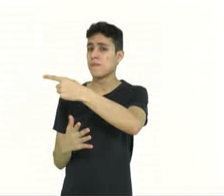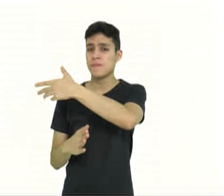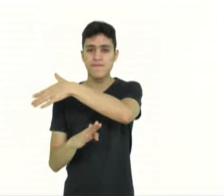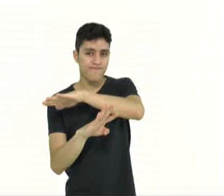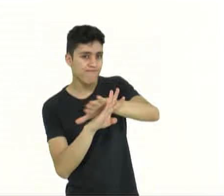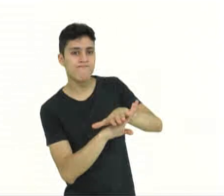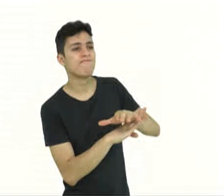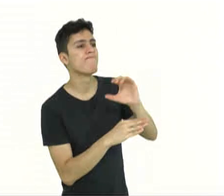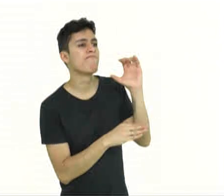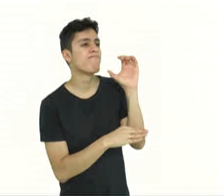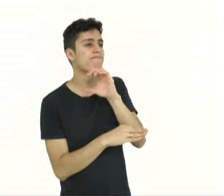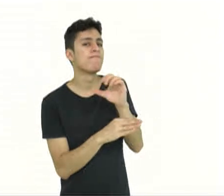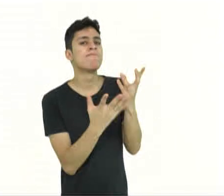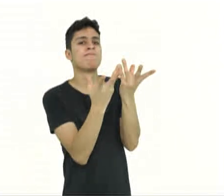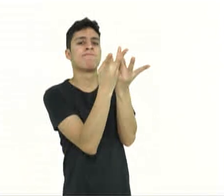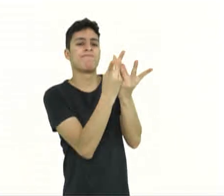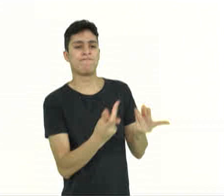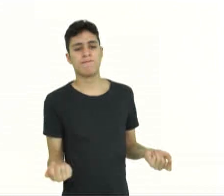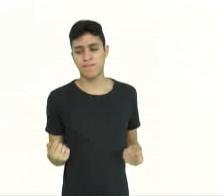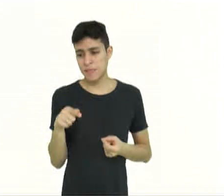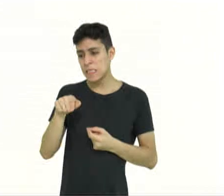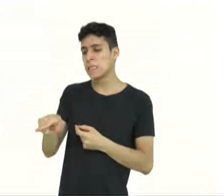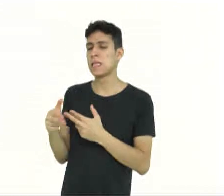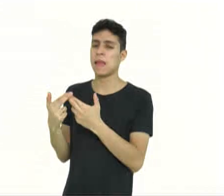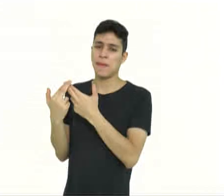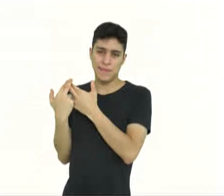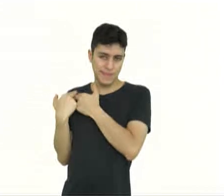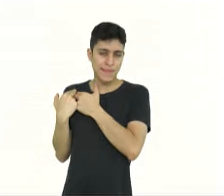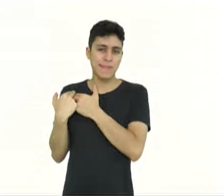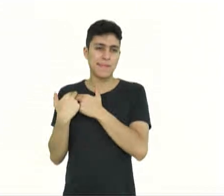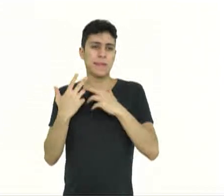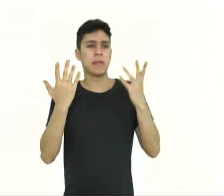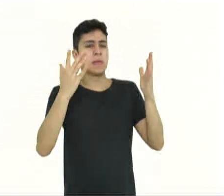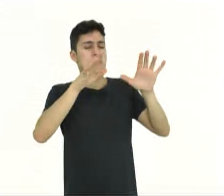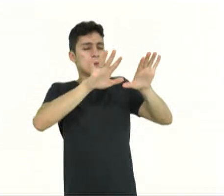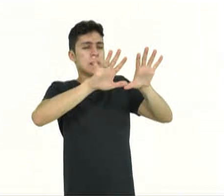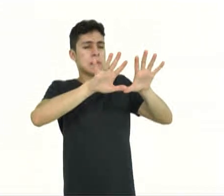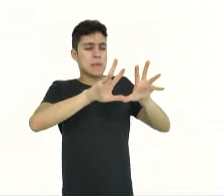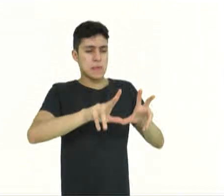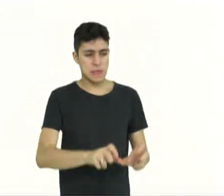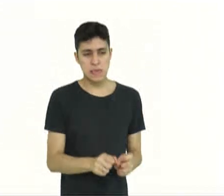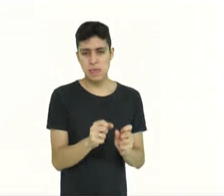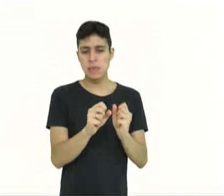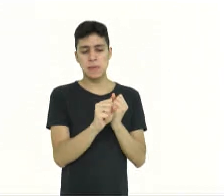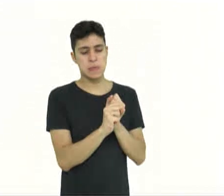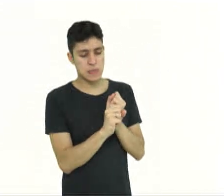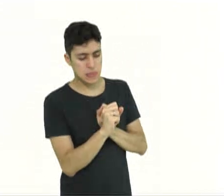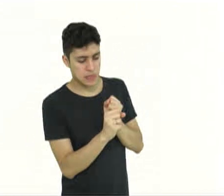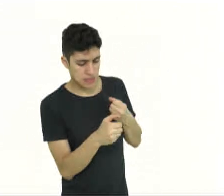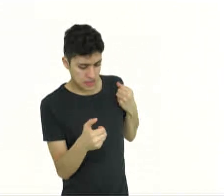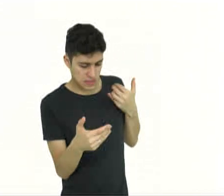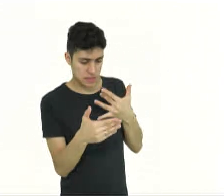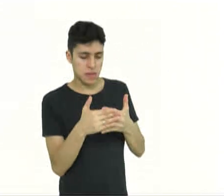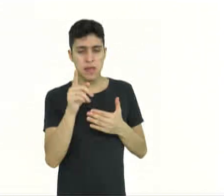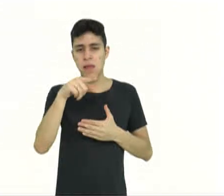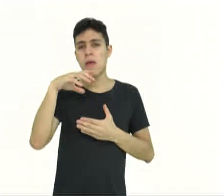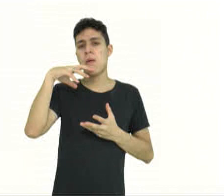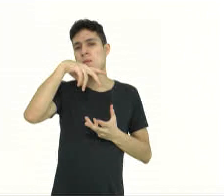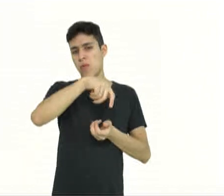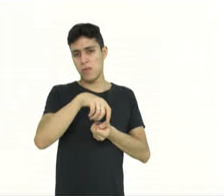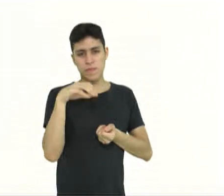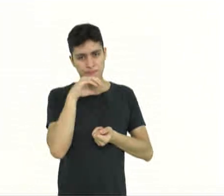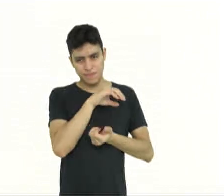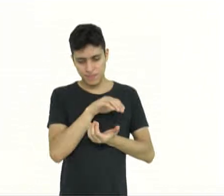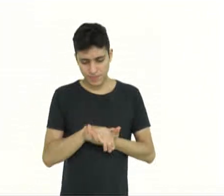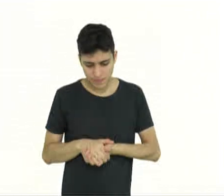da temperatura terrestre foi o responsável pelo derretimento das geleiras ao longo da história. Então, é aquecimento do planeta.